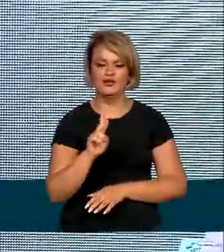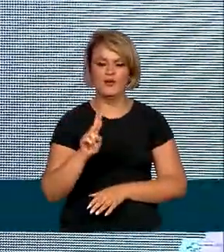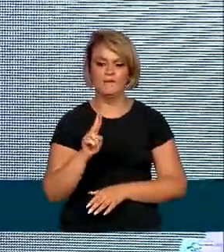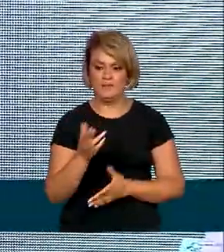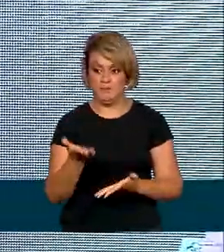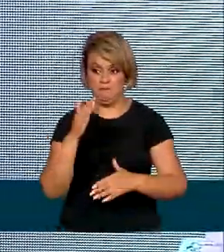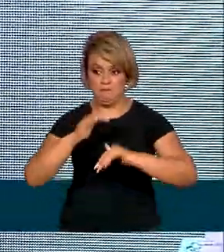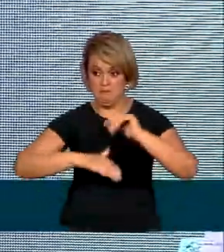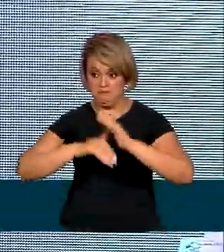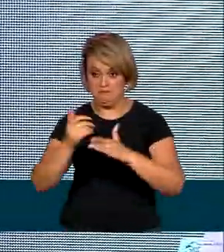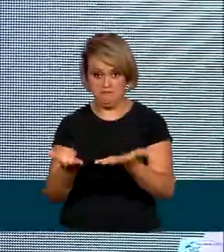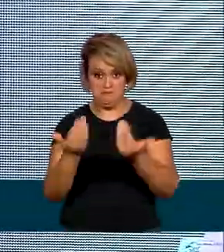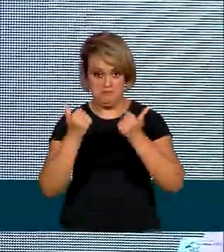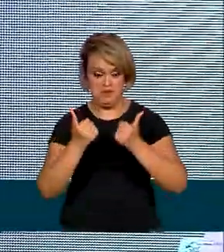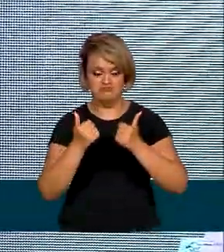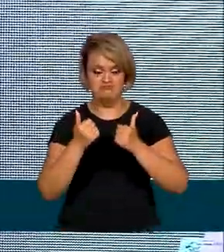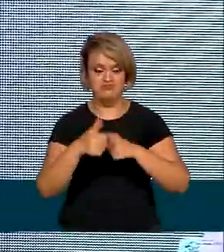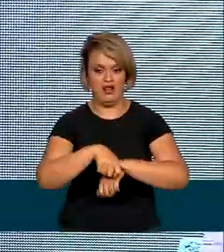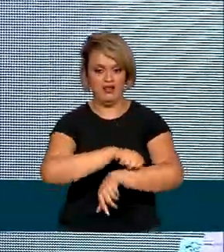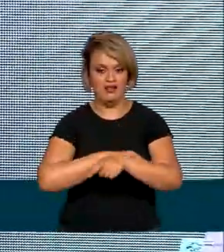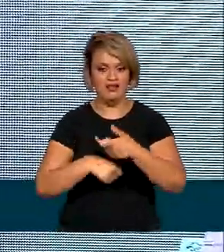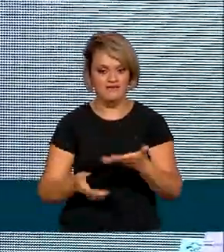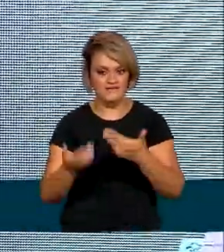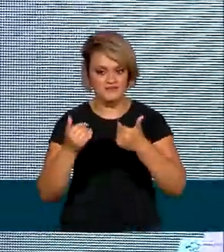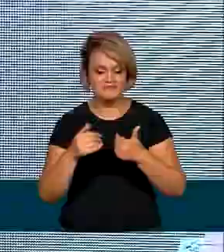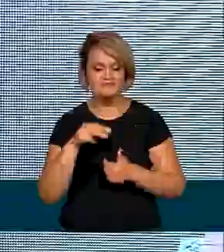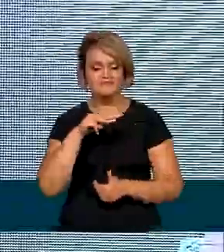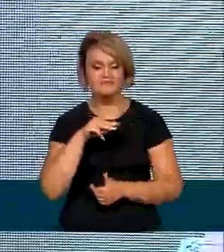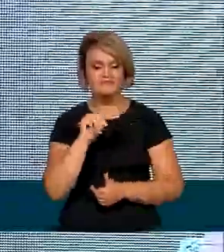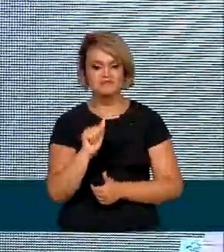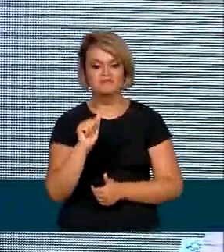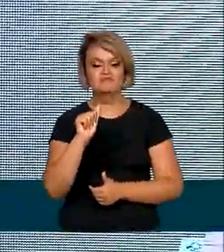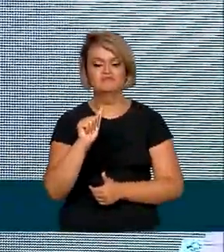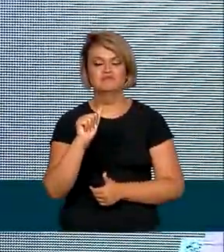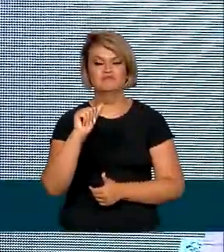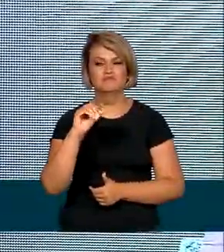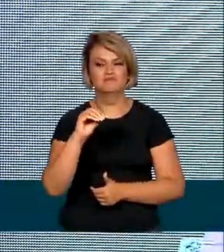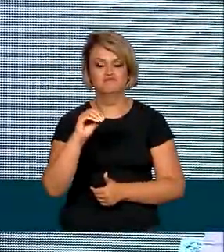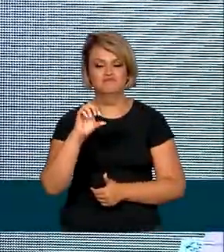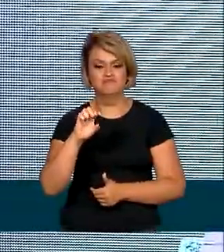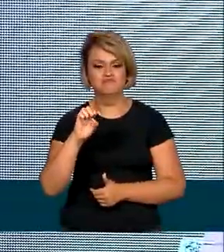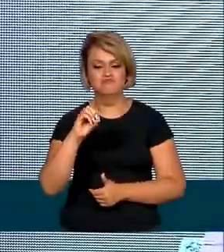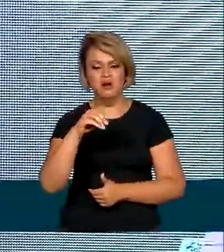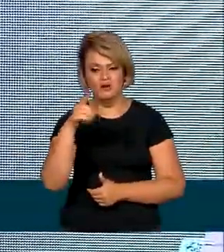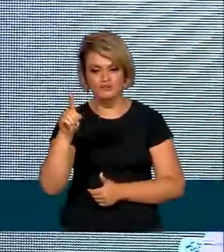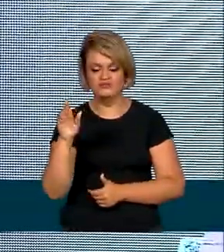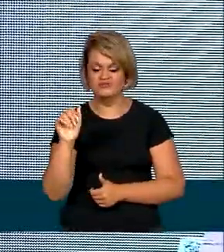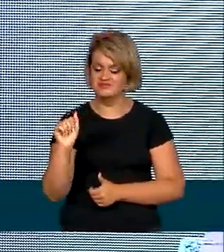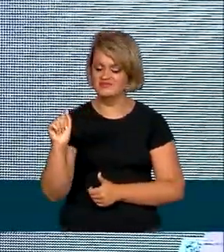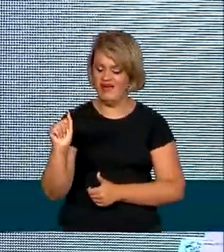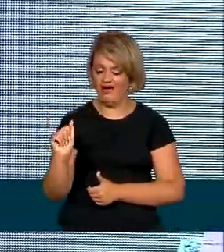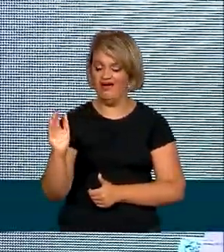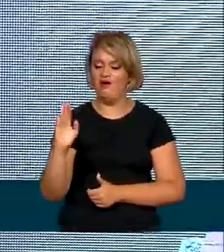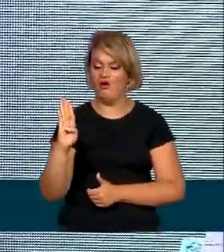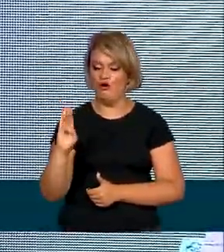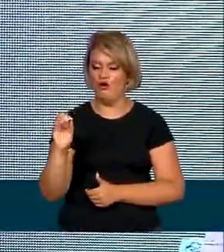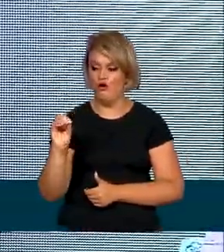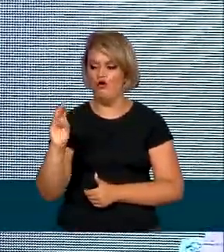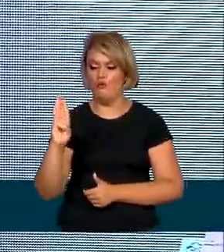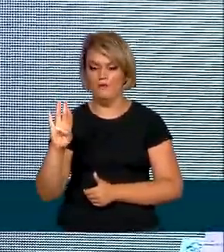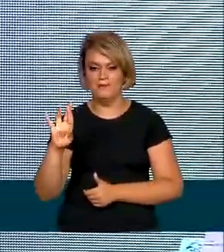para que os municípios atualizem o status de cerca de 16 mil